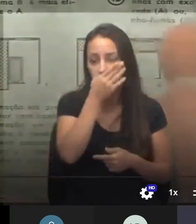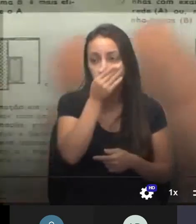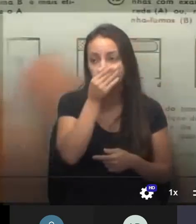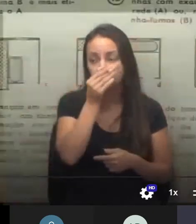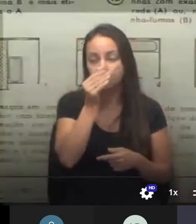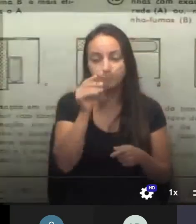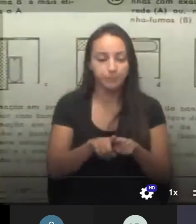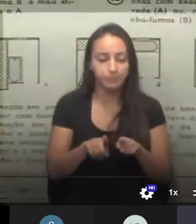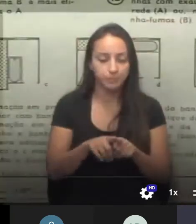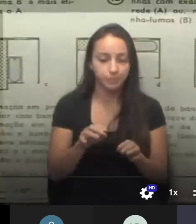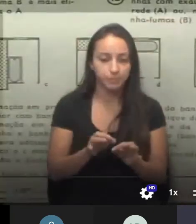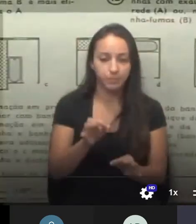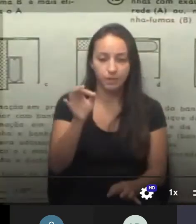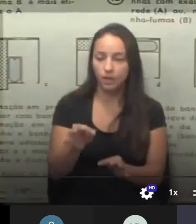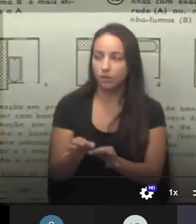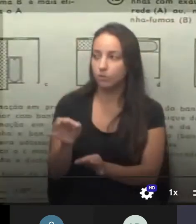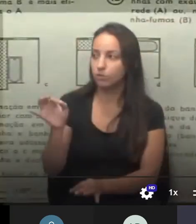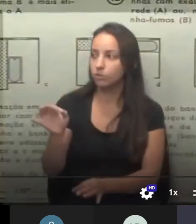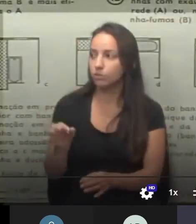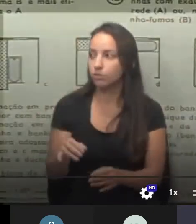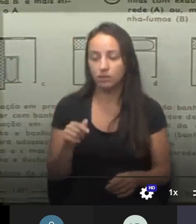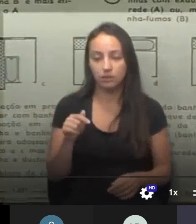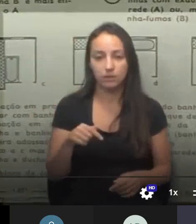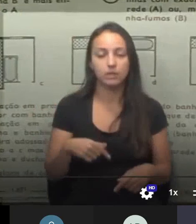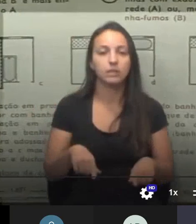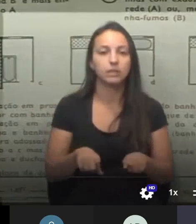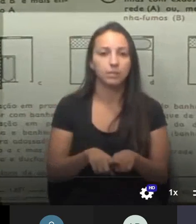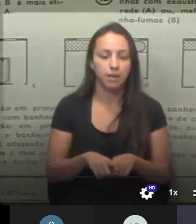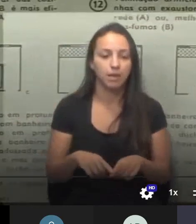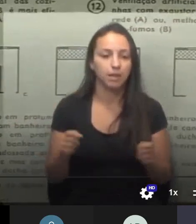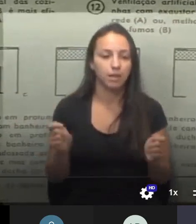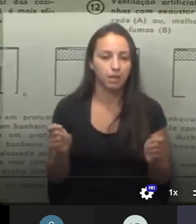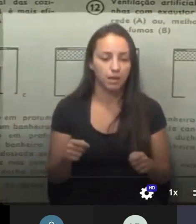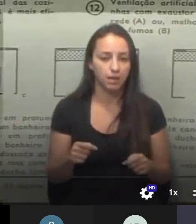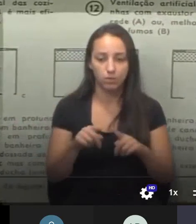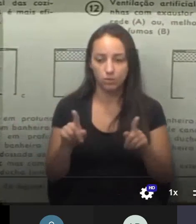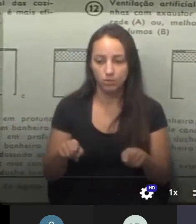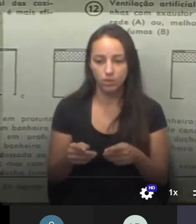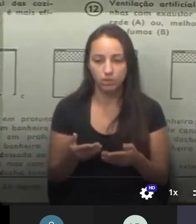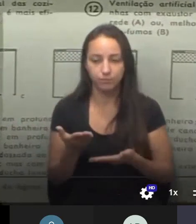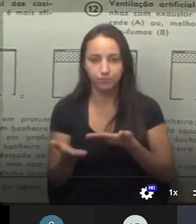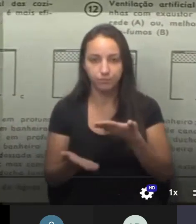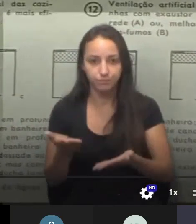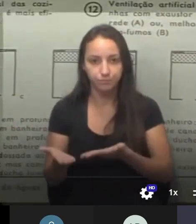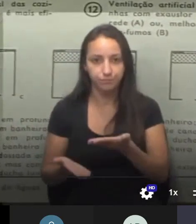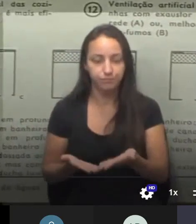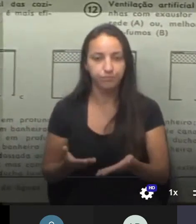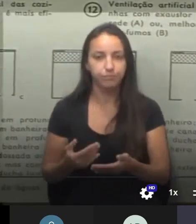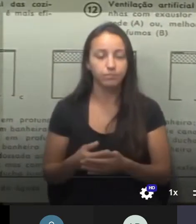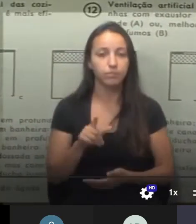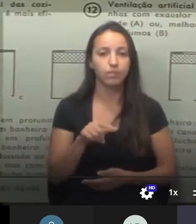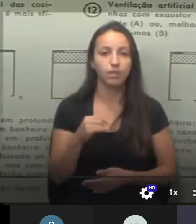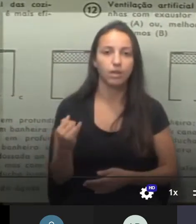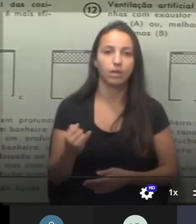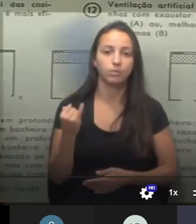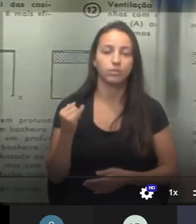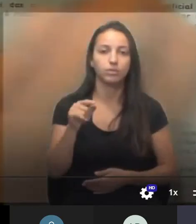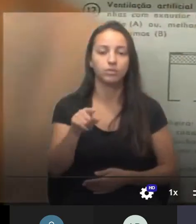mesmas alturas que aqui estão servem para a área de serviço também, certo? Então, é importante